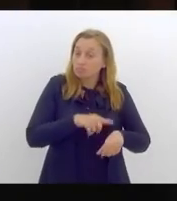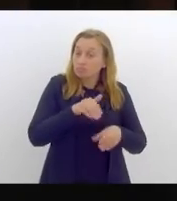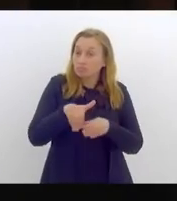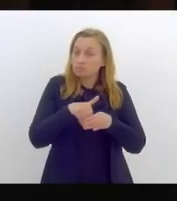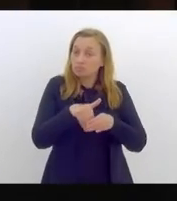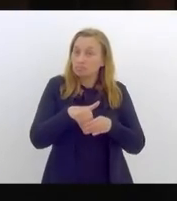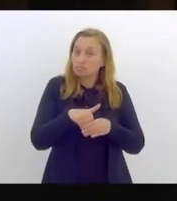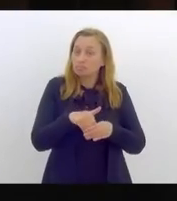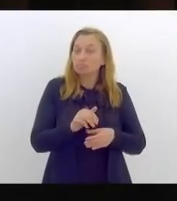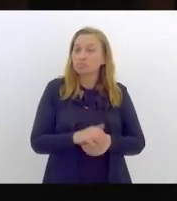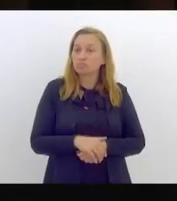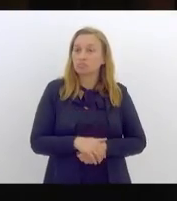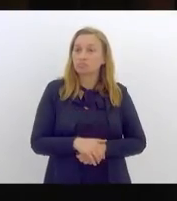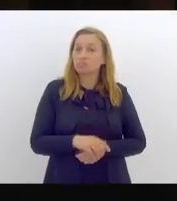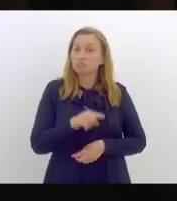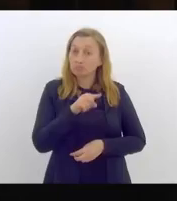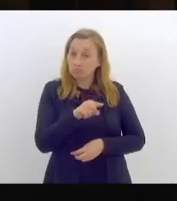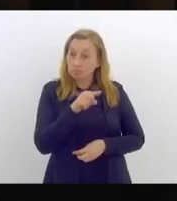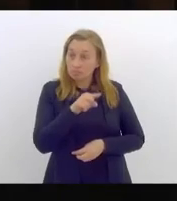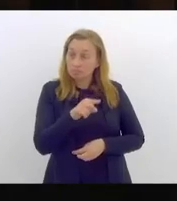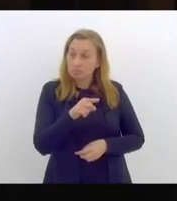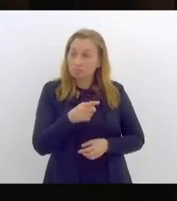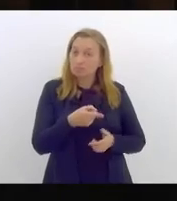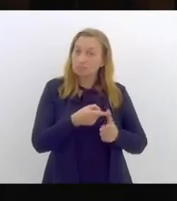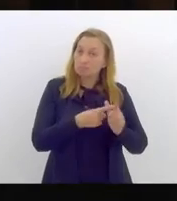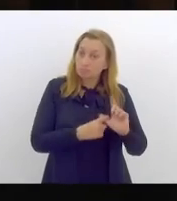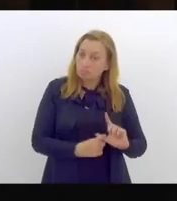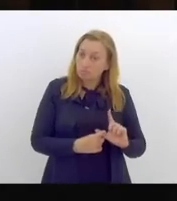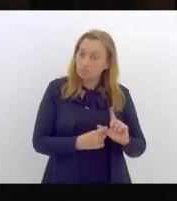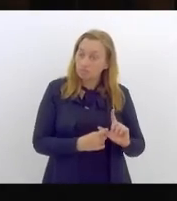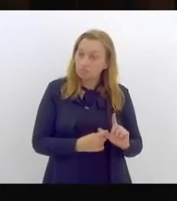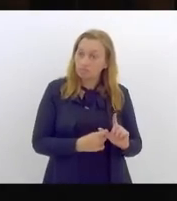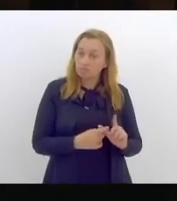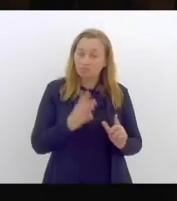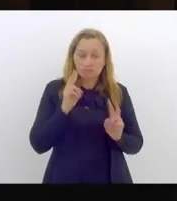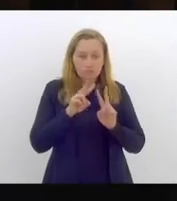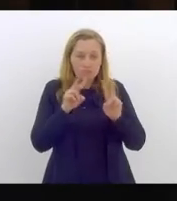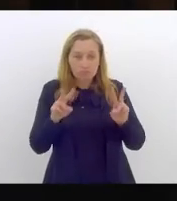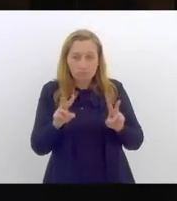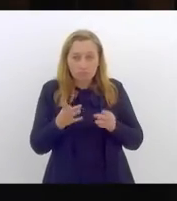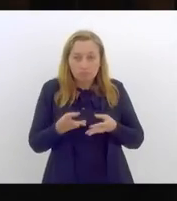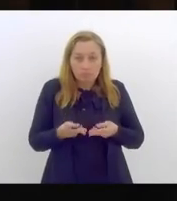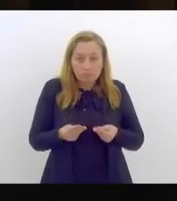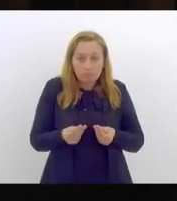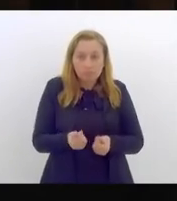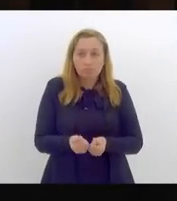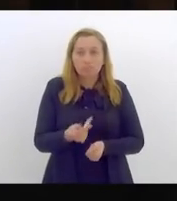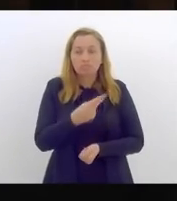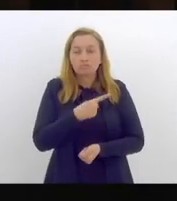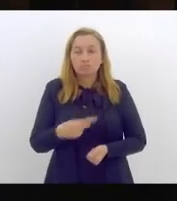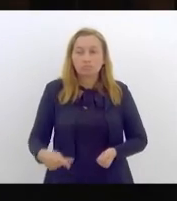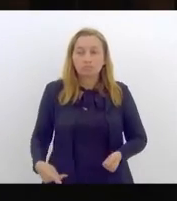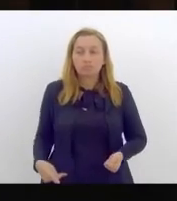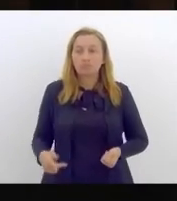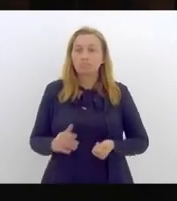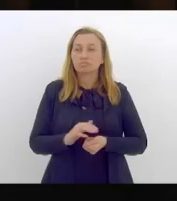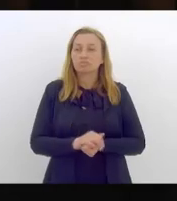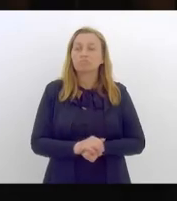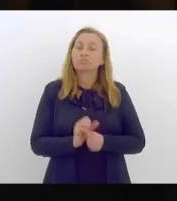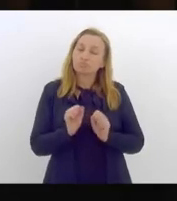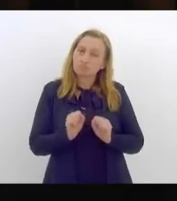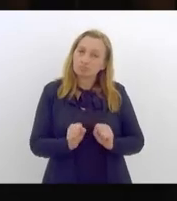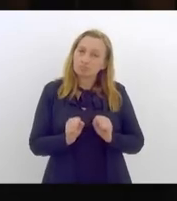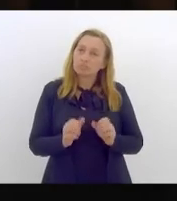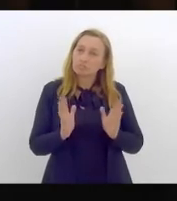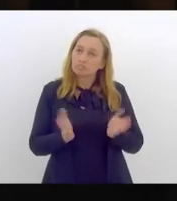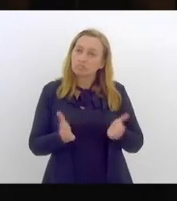eleitoral, para que aqueles mesmo que dependeram de um olhar sensível do presidente da República pudesse